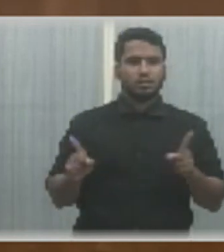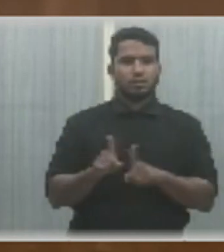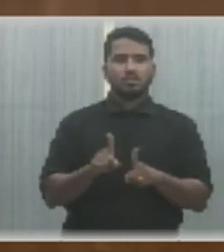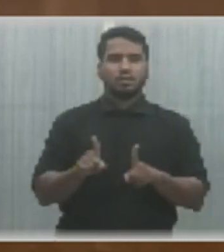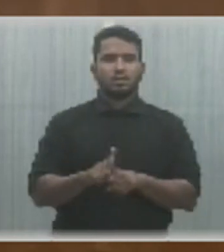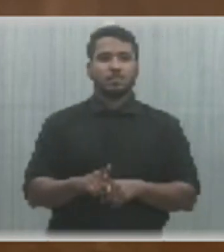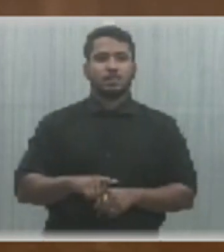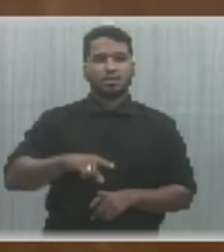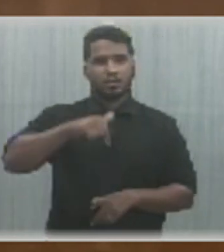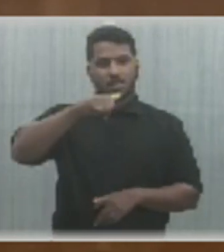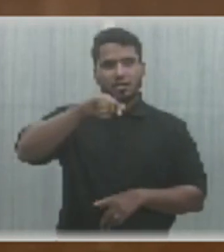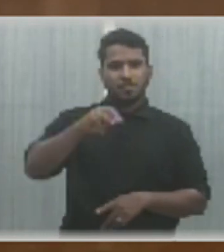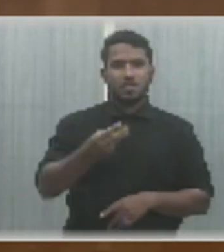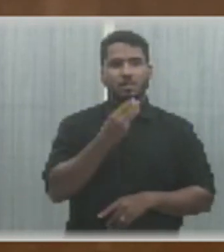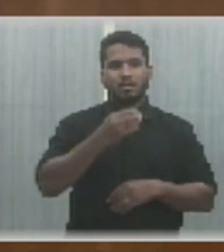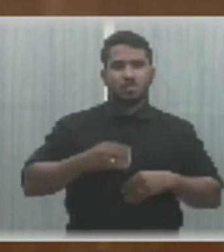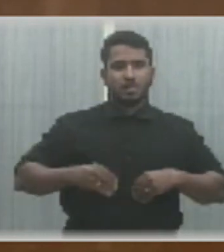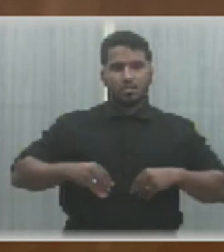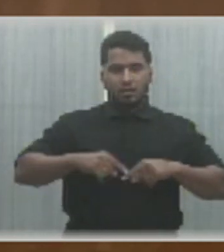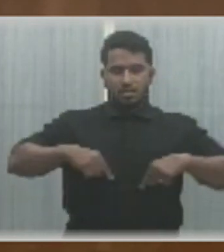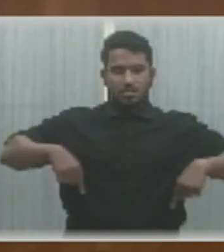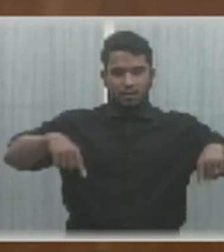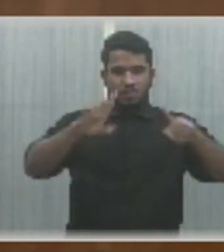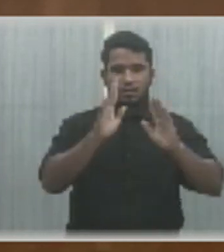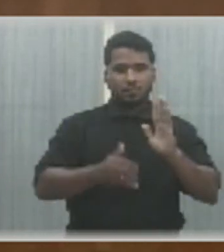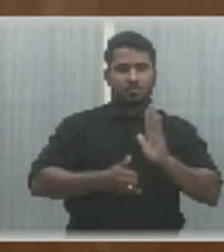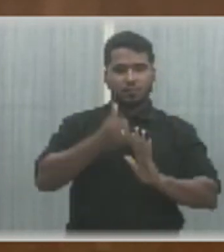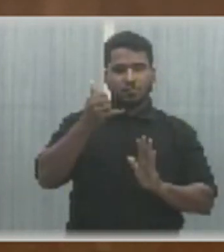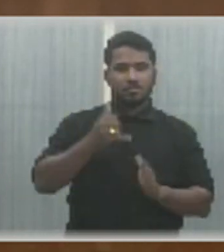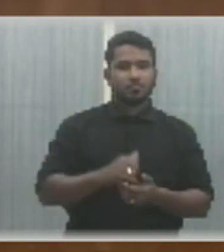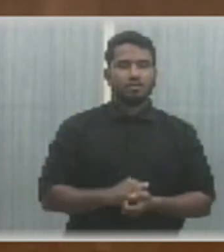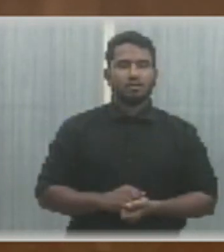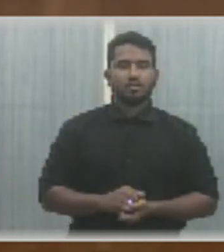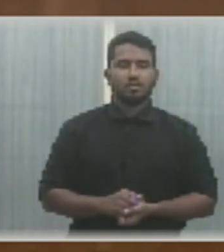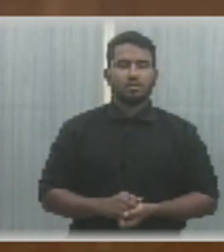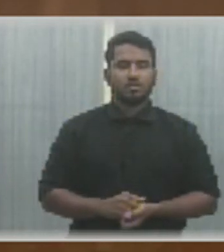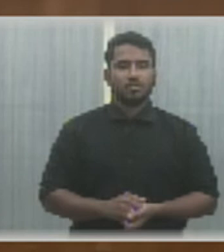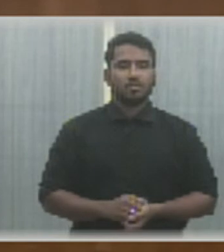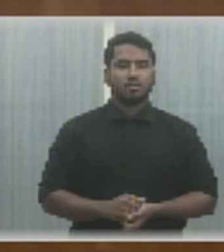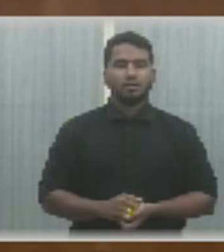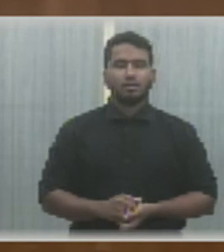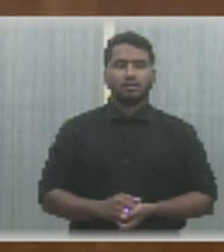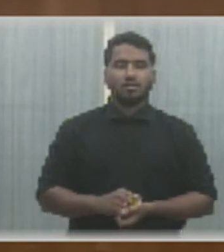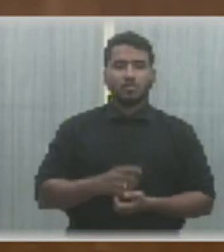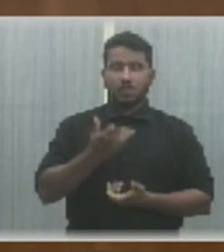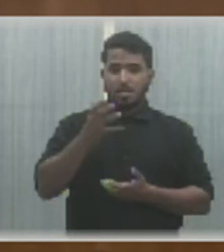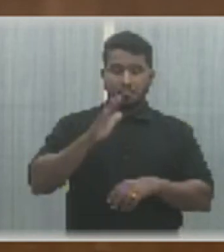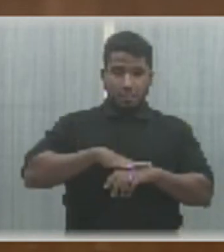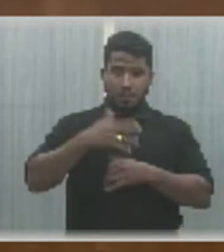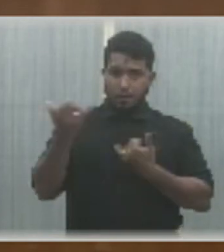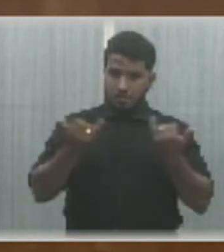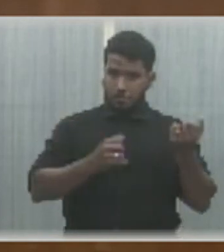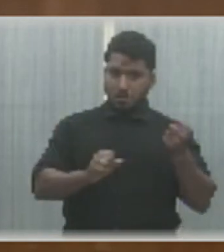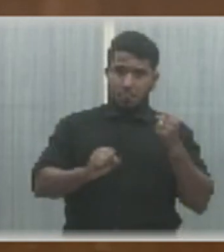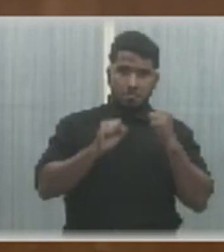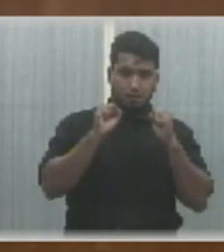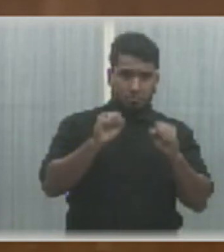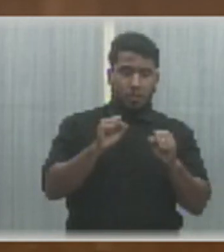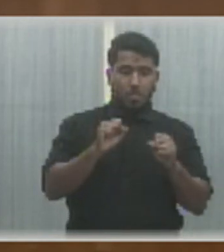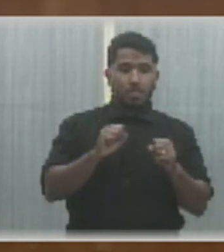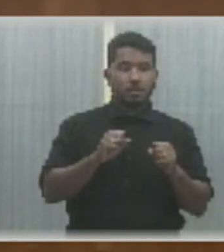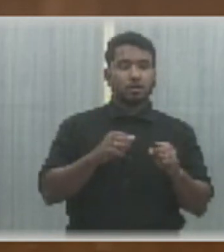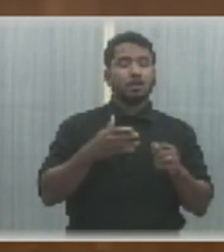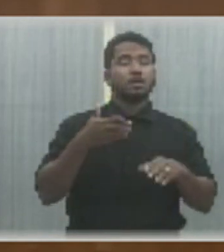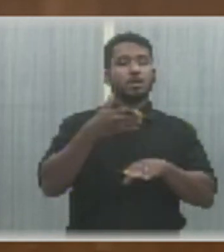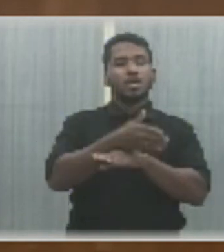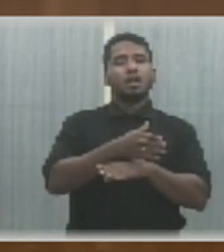de 7 milhões de áreas cadastradas. Então, quem quiser mais informações, entrar aqui na página da SEMAR.